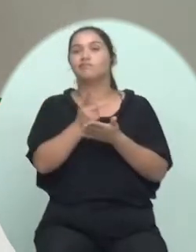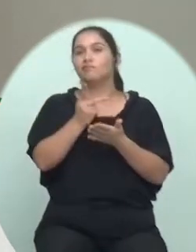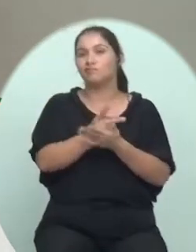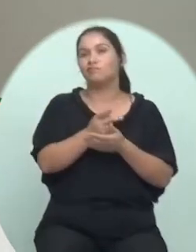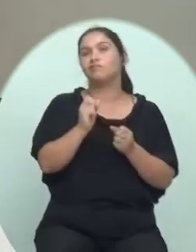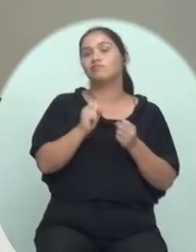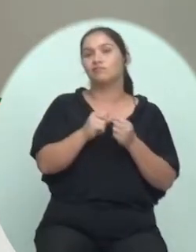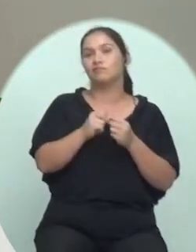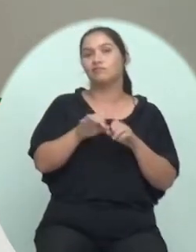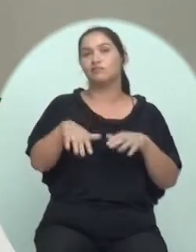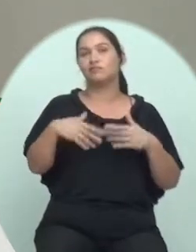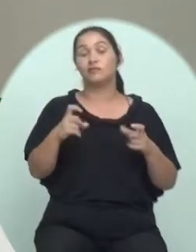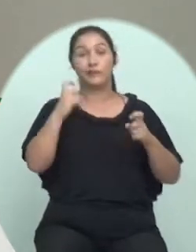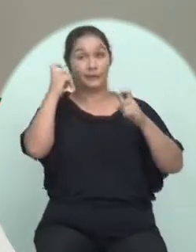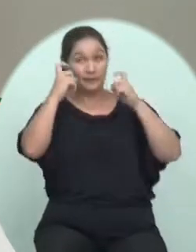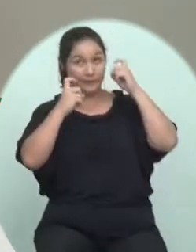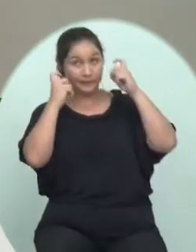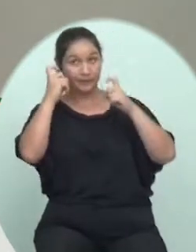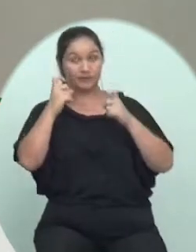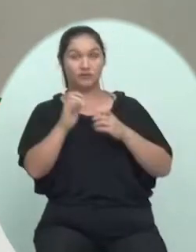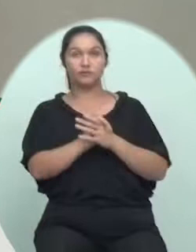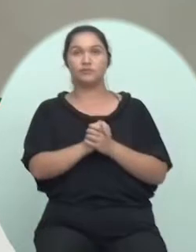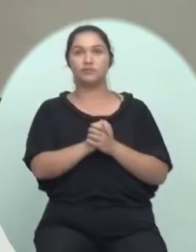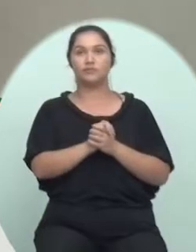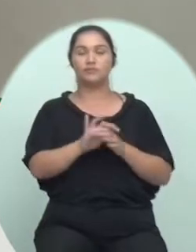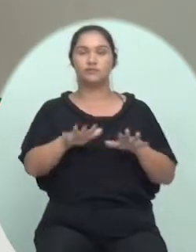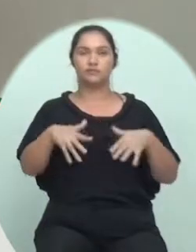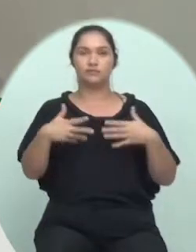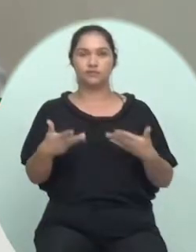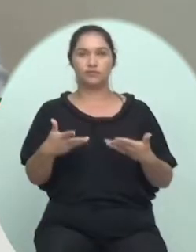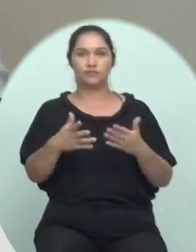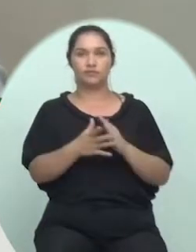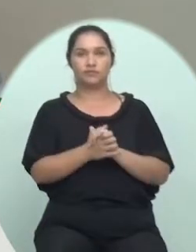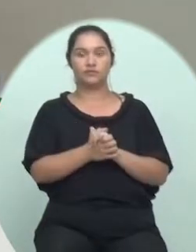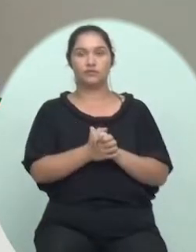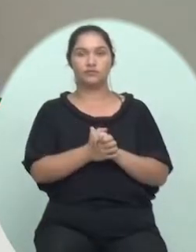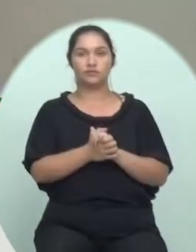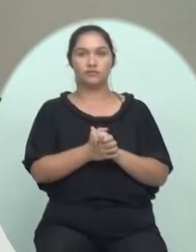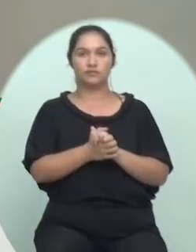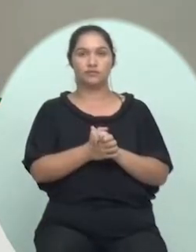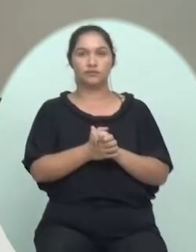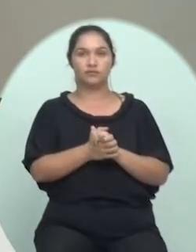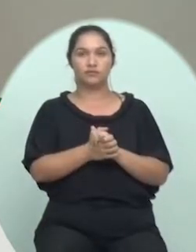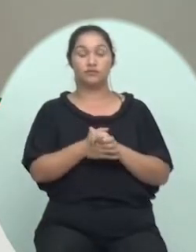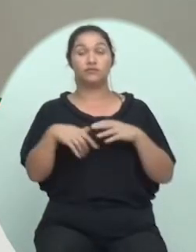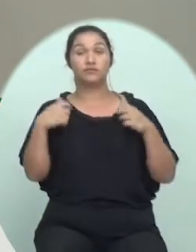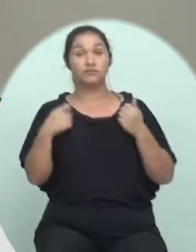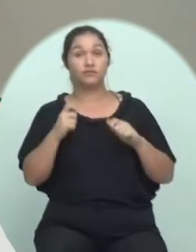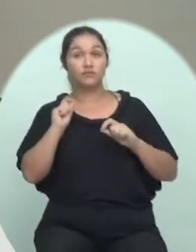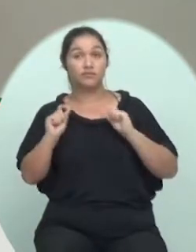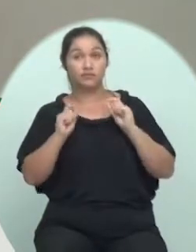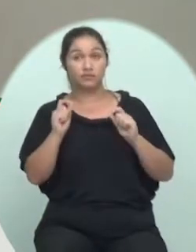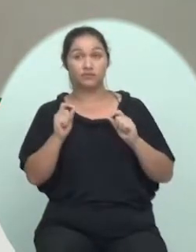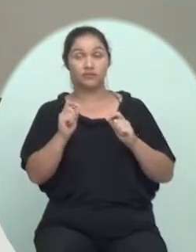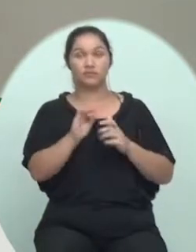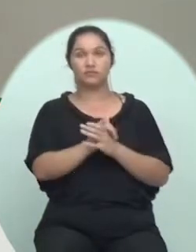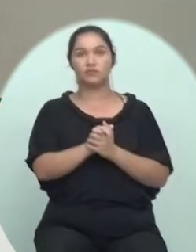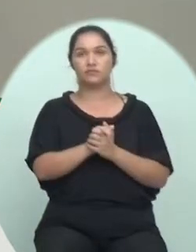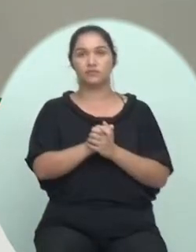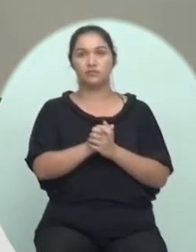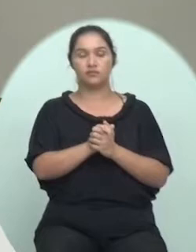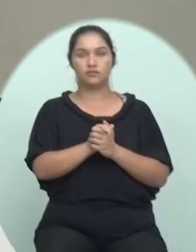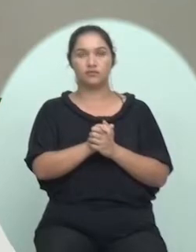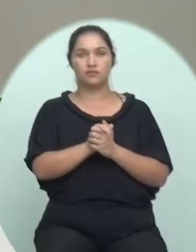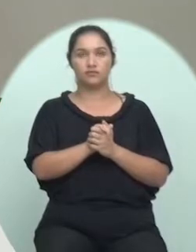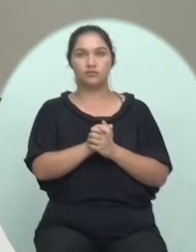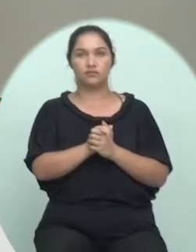que essa possibilidade possa eventualmente ter ocorrido, nós precisamos identificar. Por